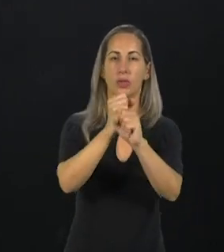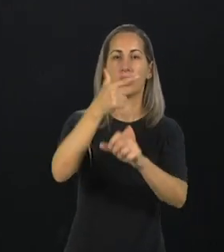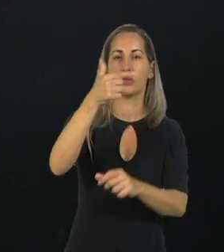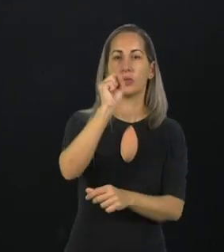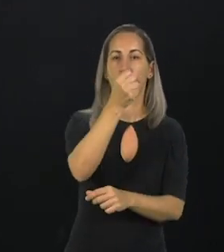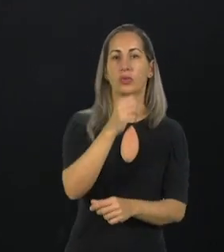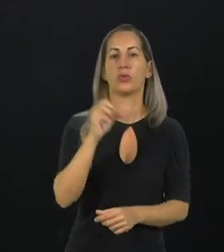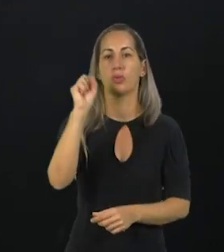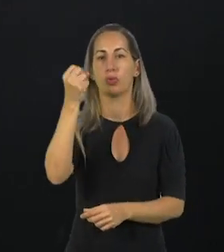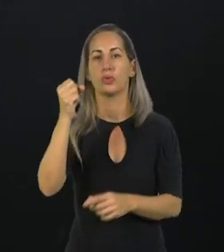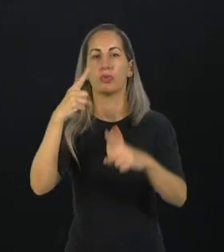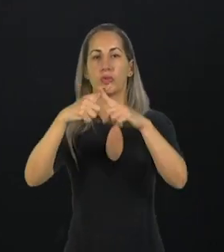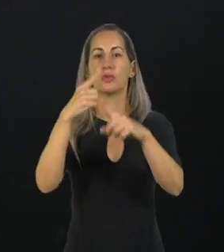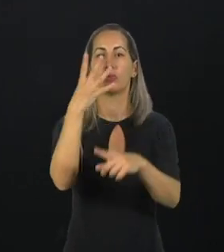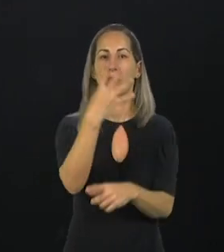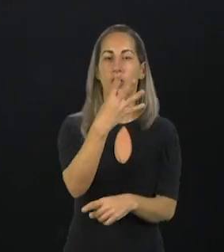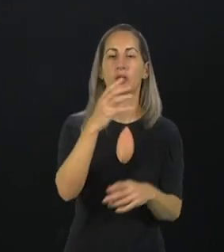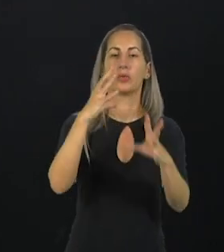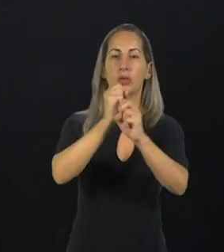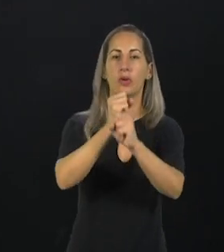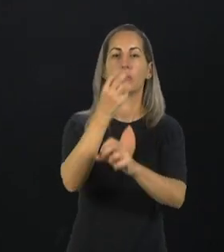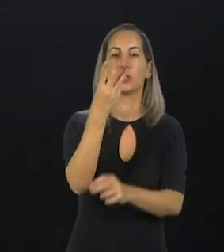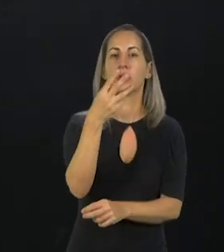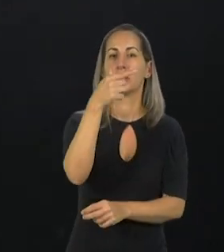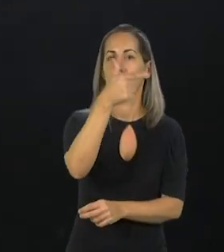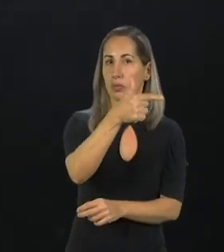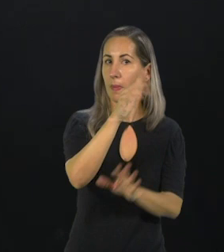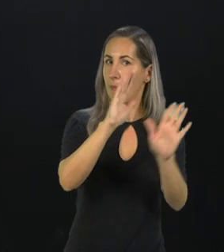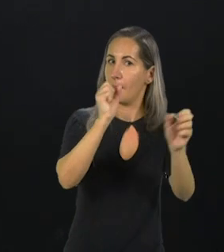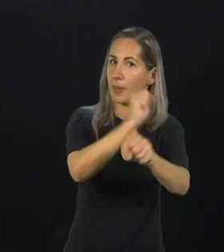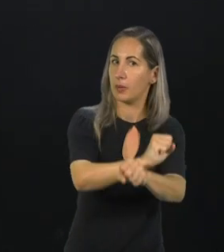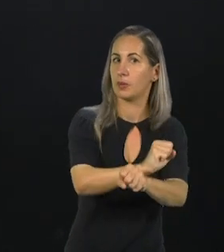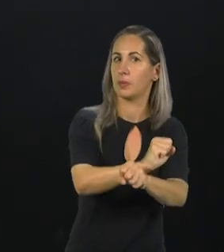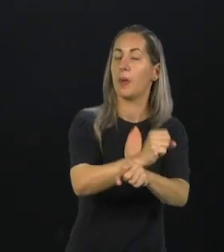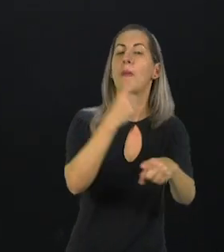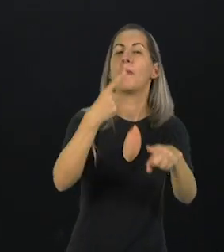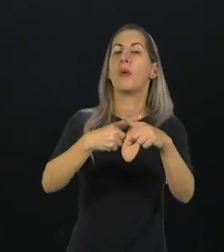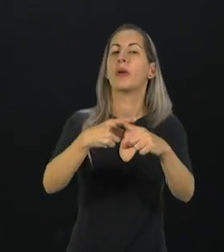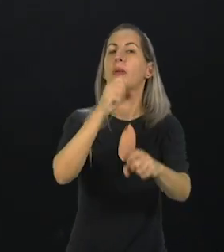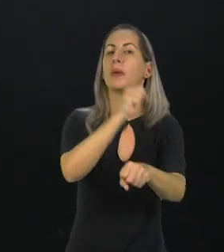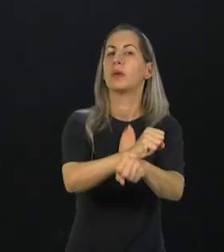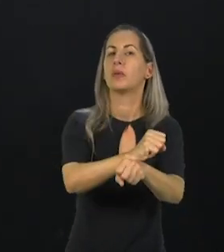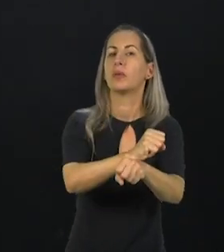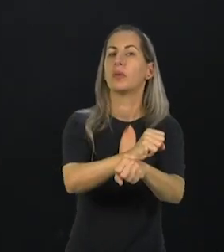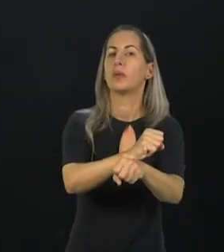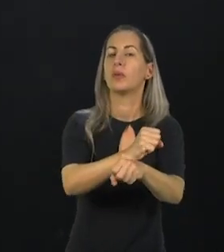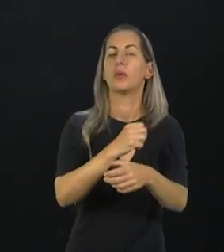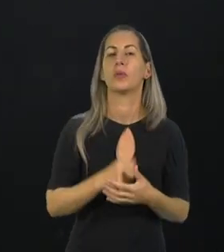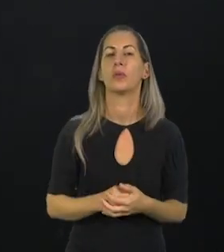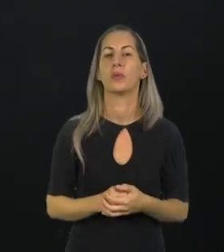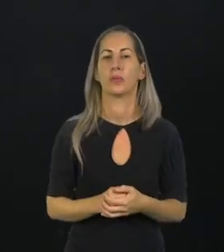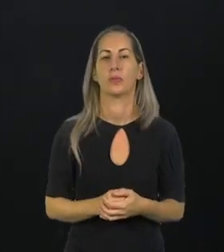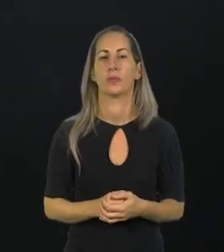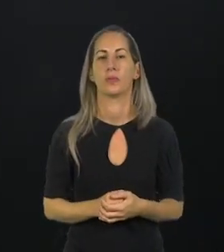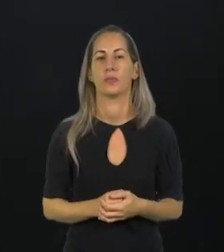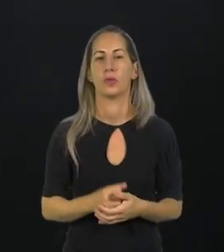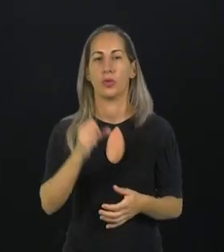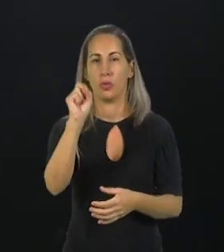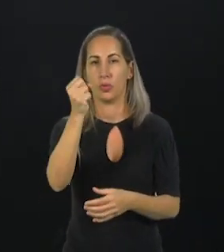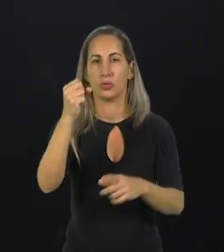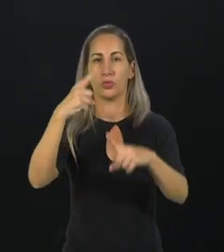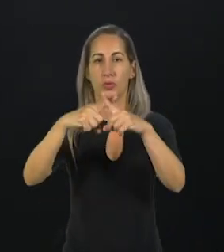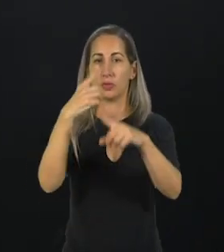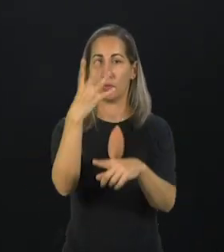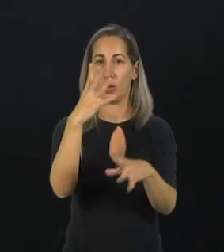28, 8 vezes 4 é 32. Opa, parou aí. Por que paramos aqui? Porque pelo fato de 8